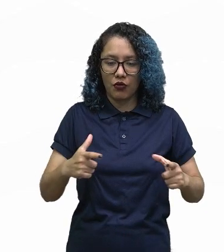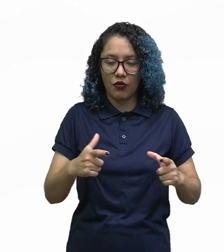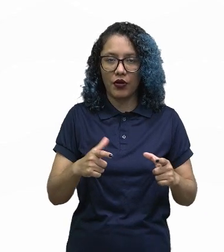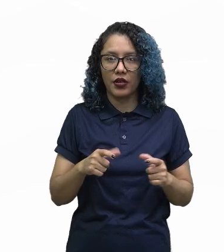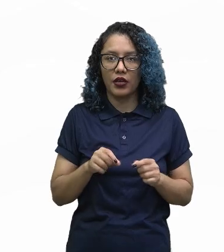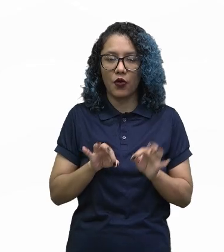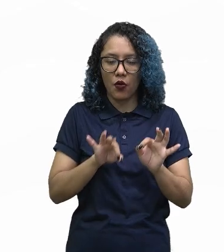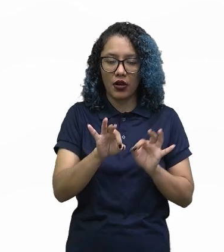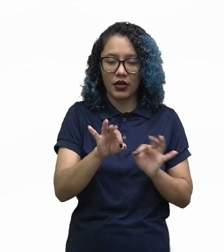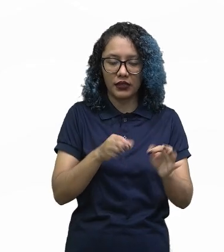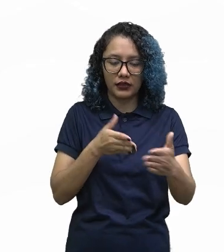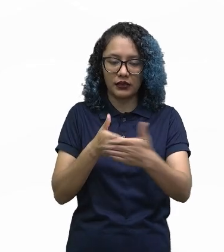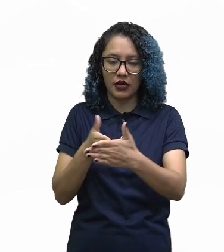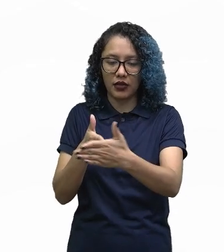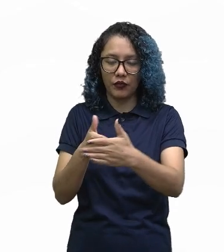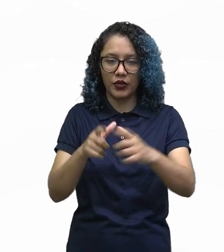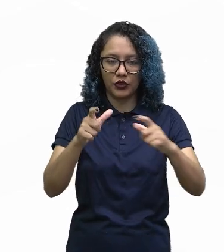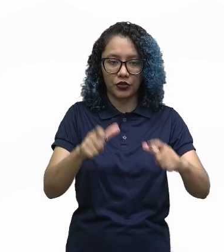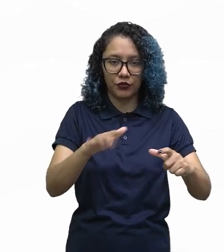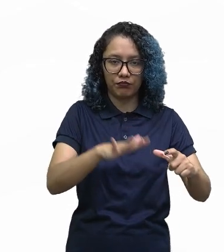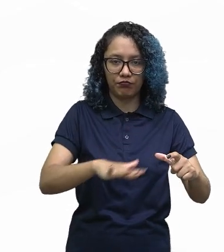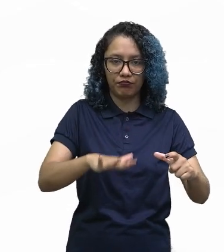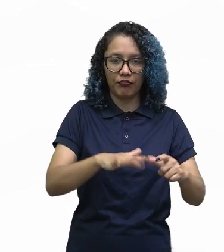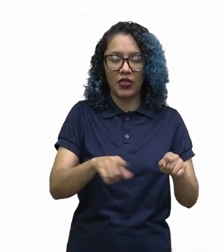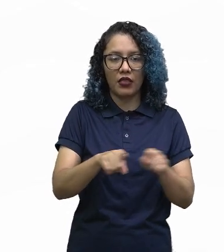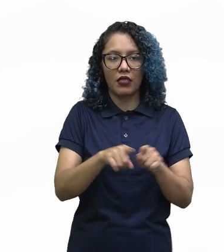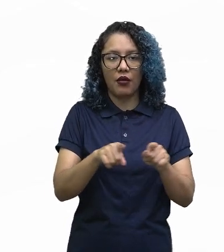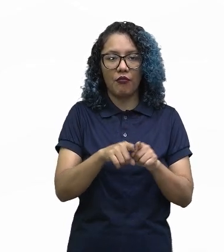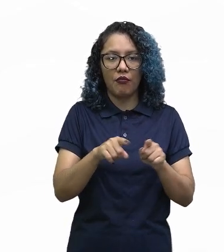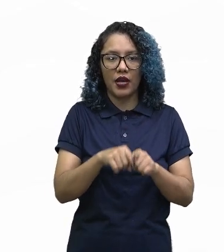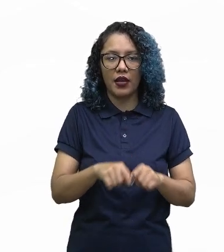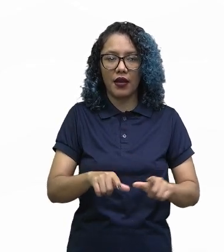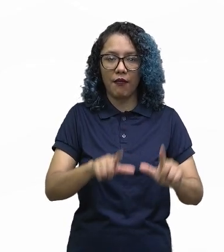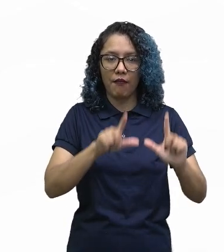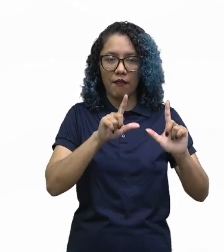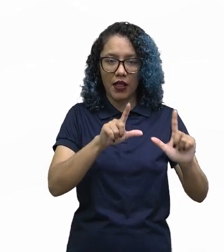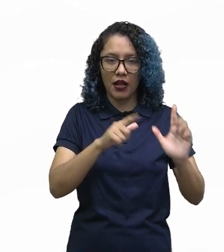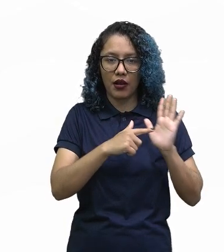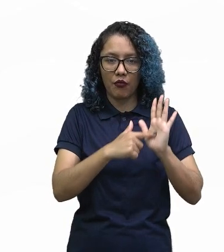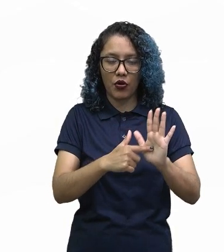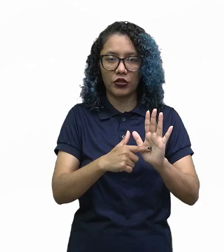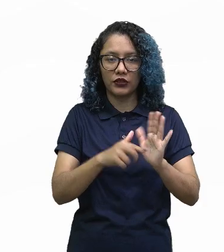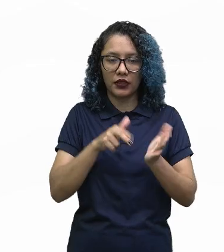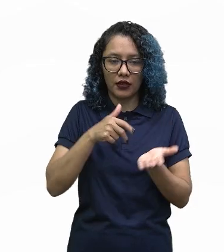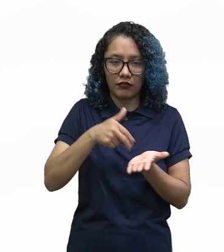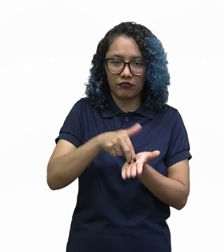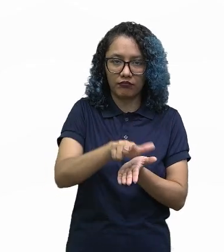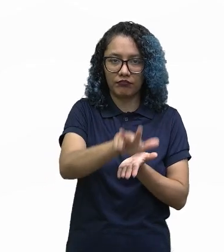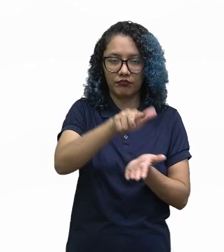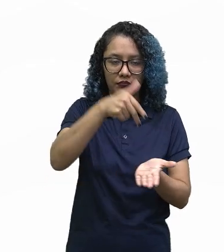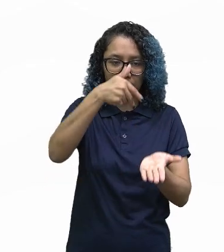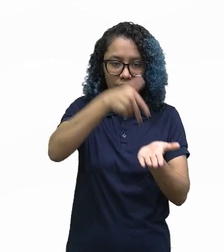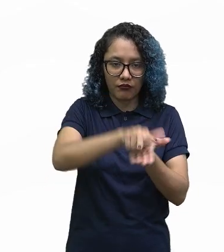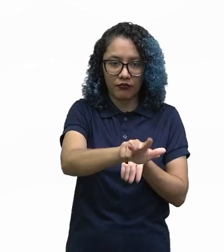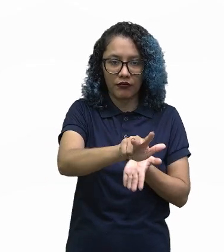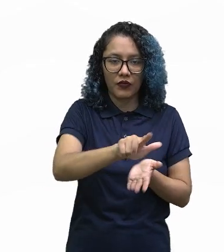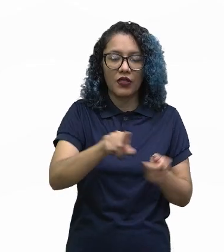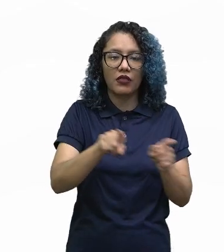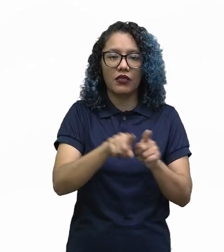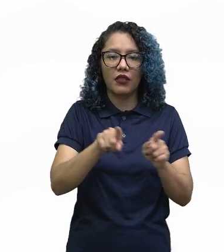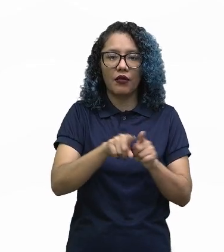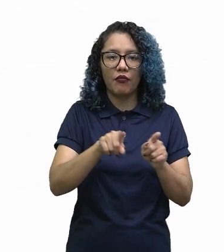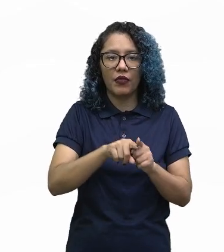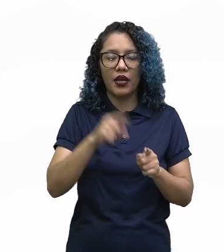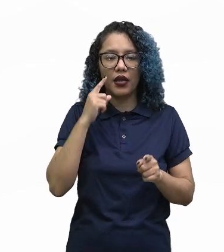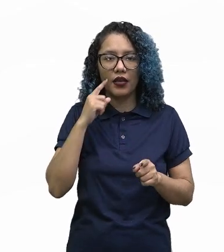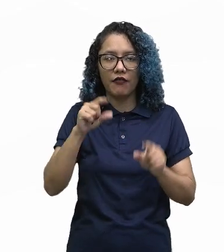um espaço, tem a placa ali sinalizando que está escorregadio, tem ali também as tiras para delimitar um